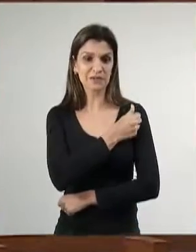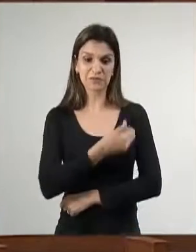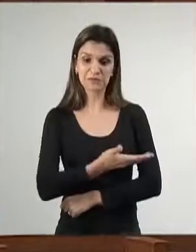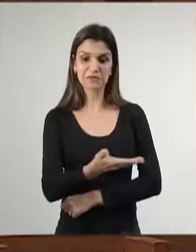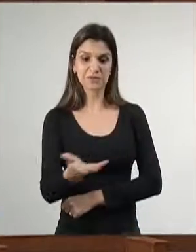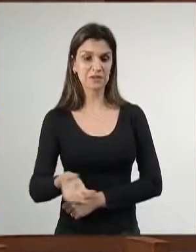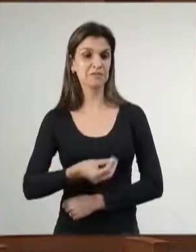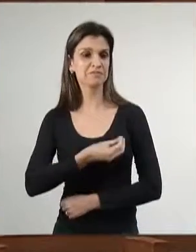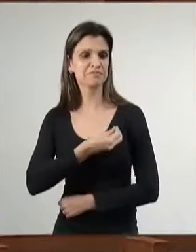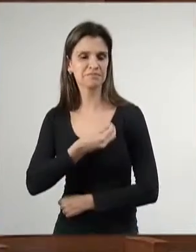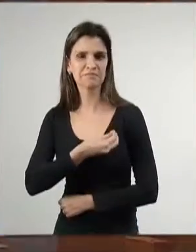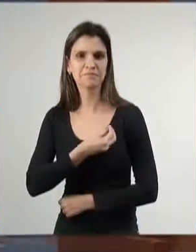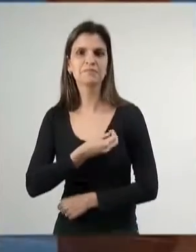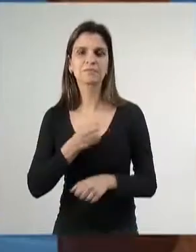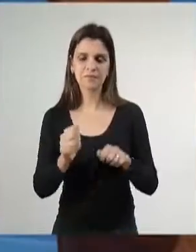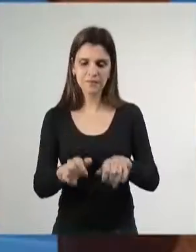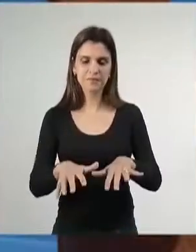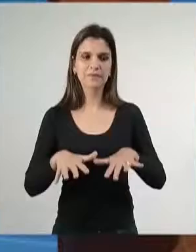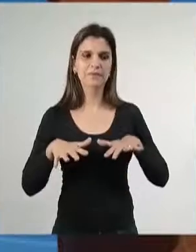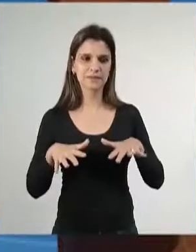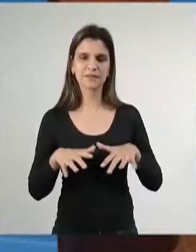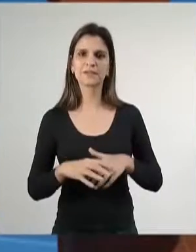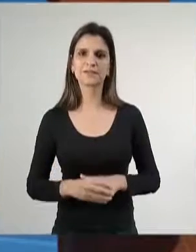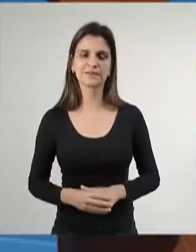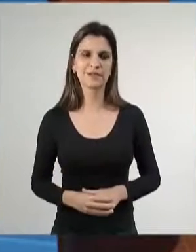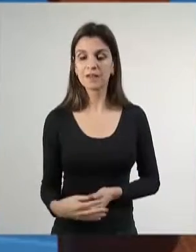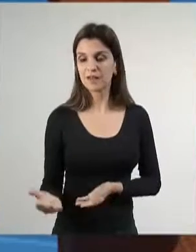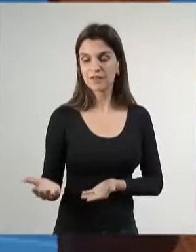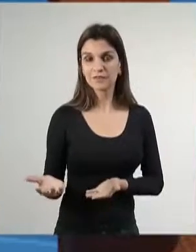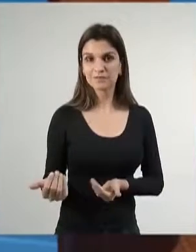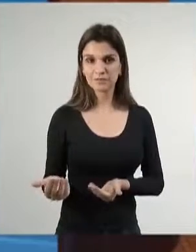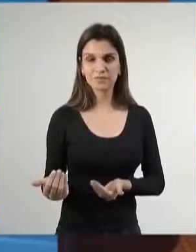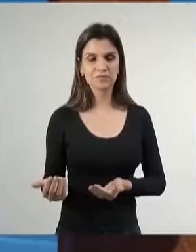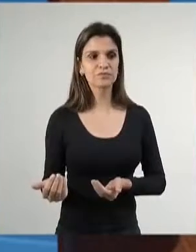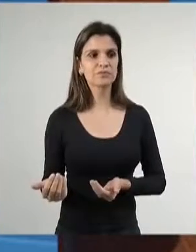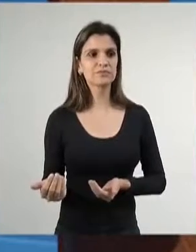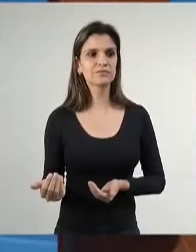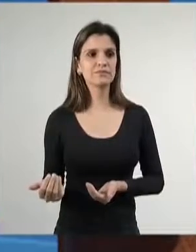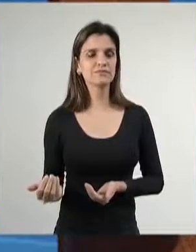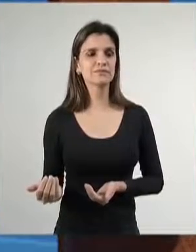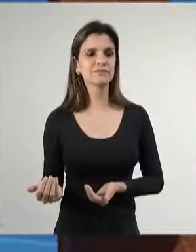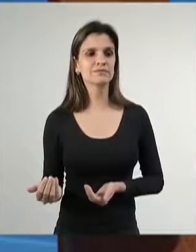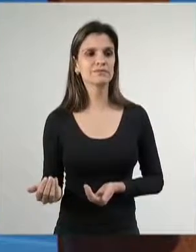São adolescentes que podem